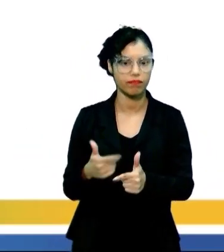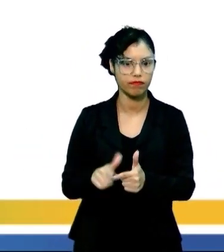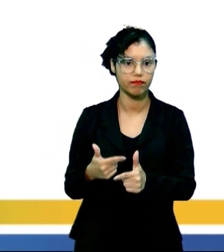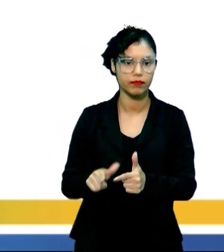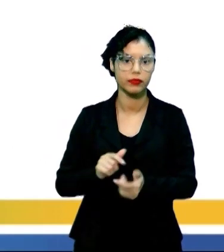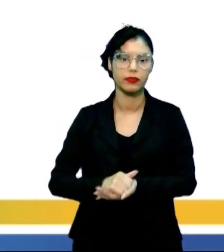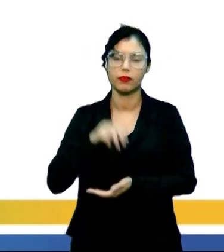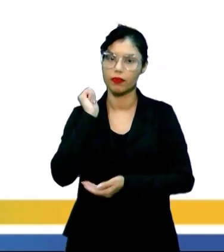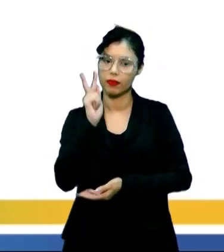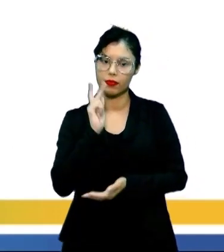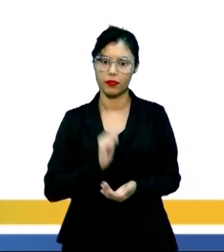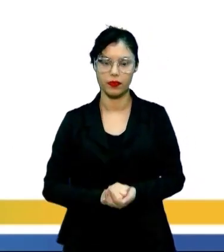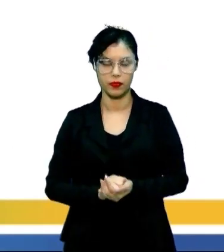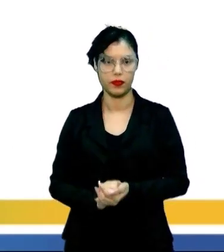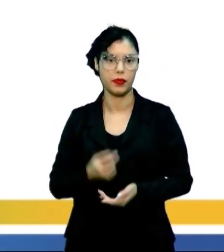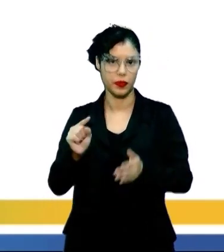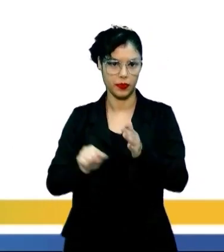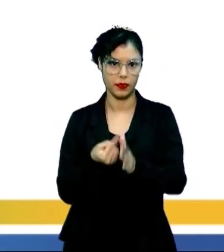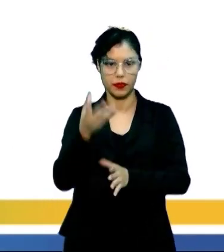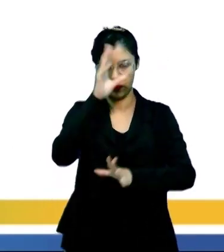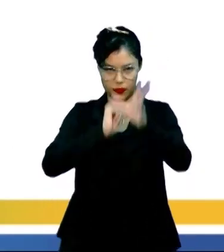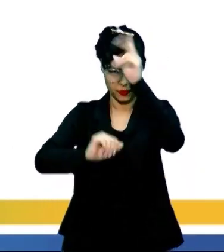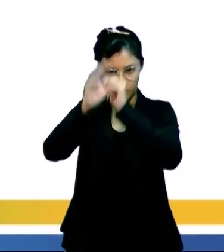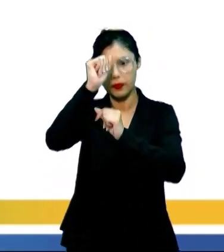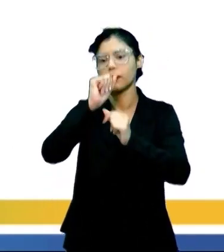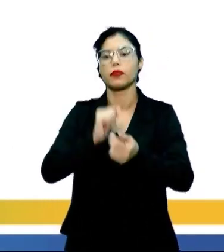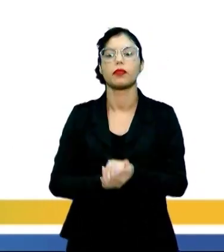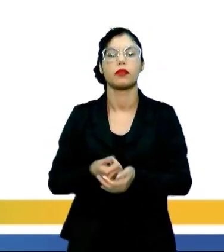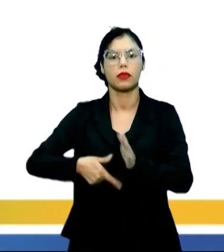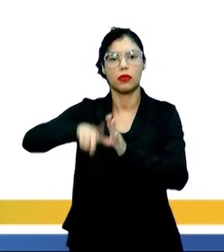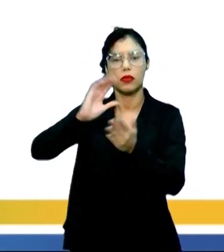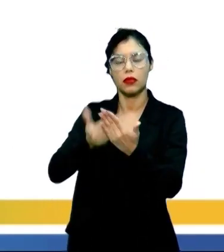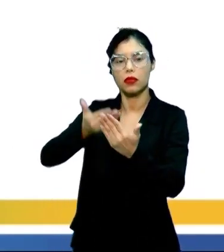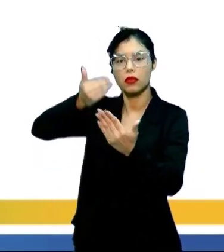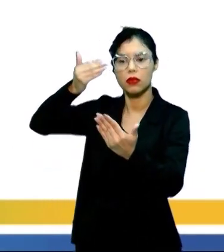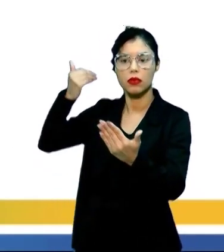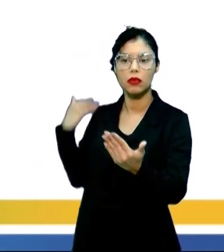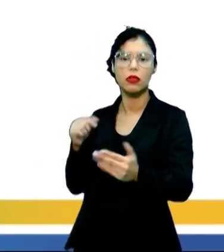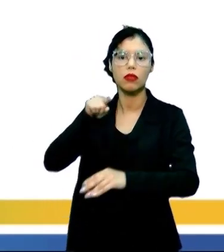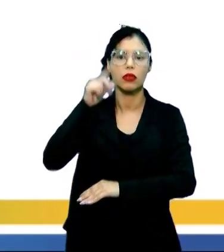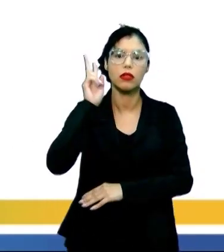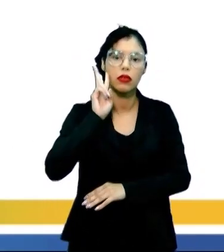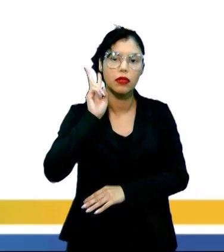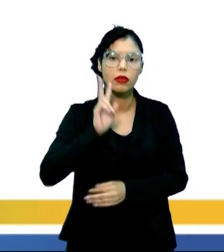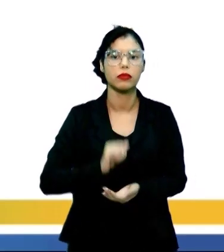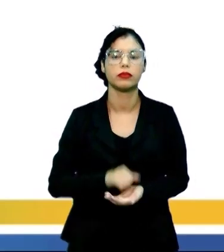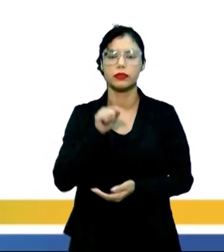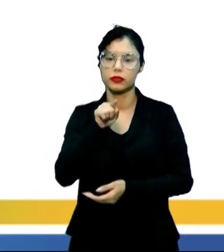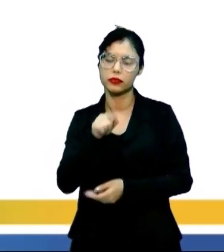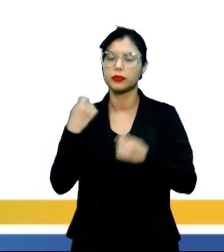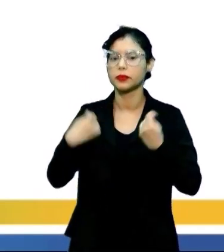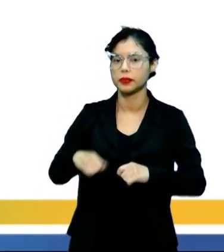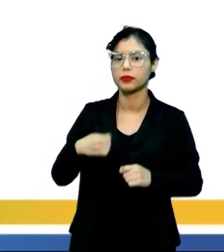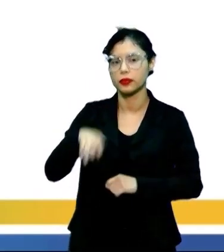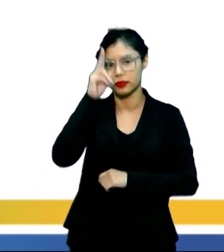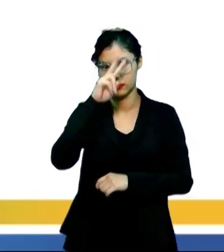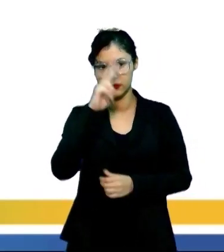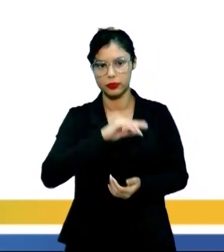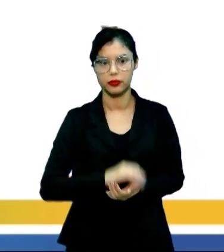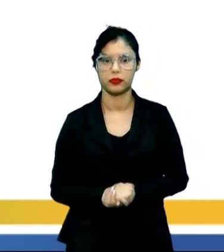prejudicados. Ok? Então, esse é o primeiro conhecimento anterior que eu preciso que vocês lembrem, o que vocês precisam